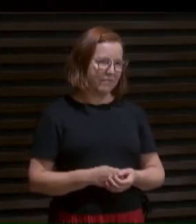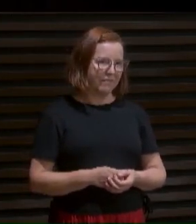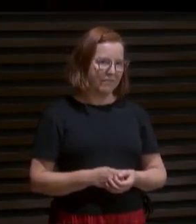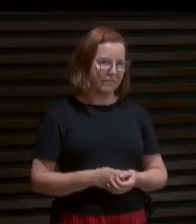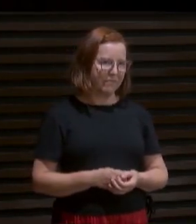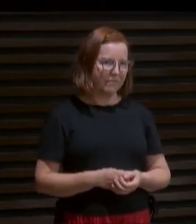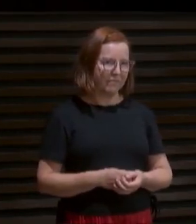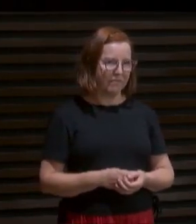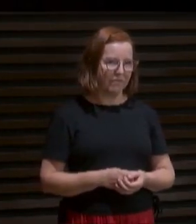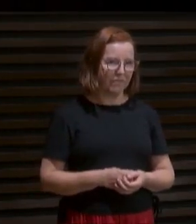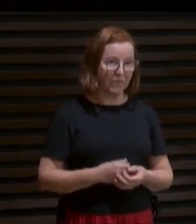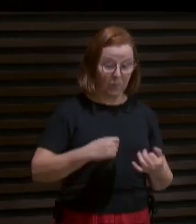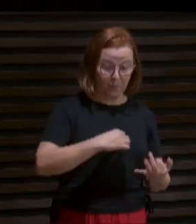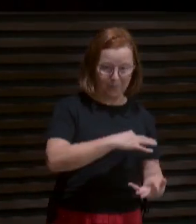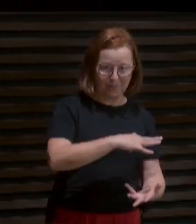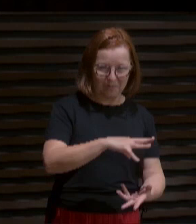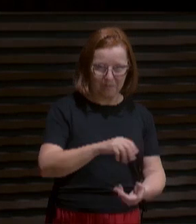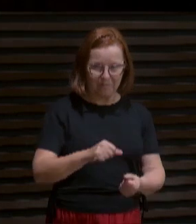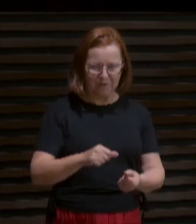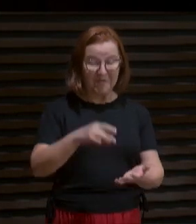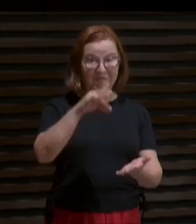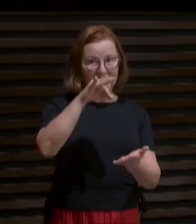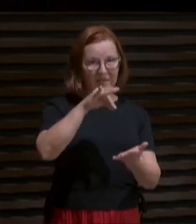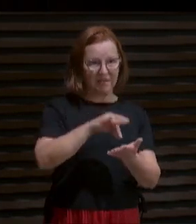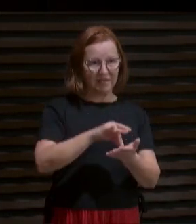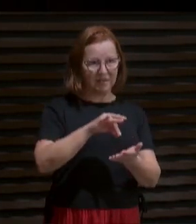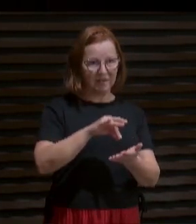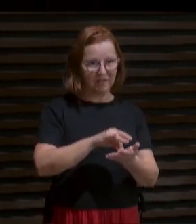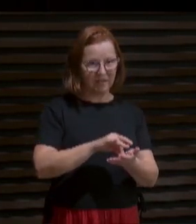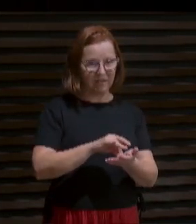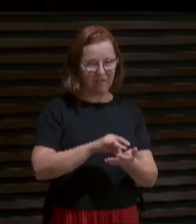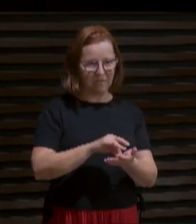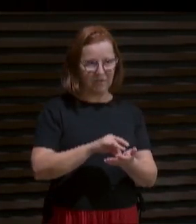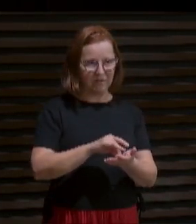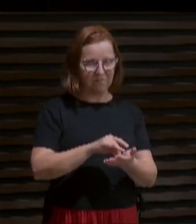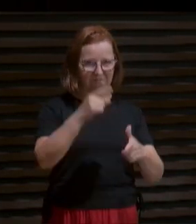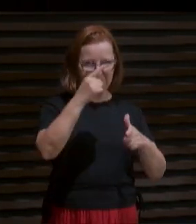O mundo encontra-se realmente convulsionado.